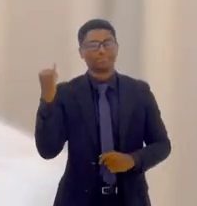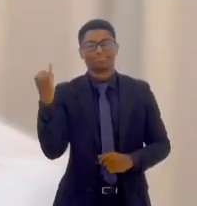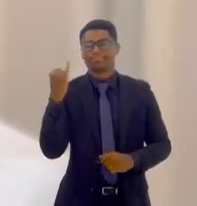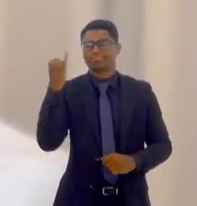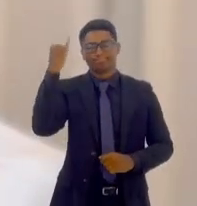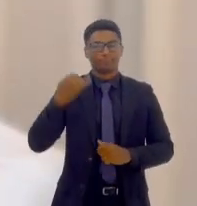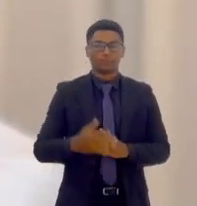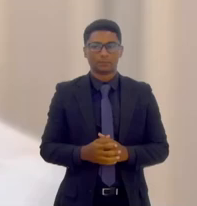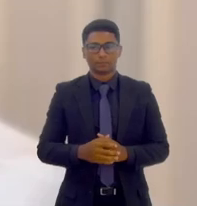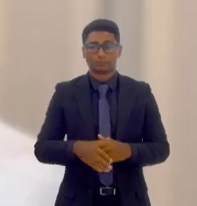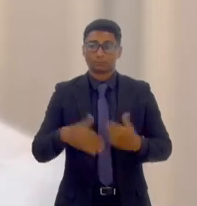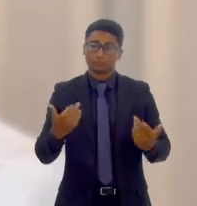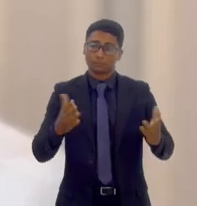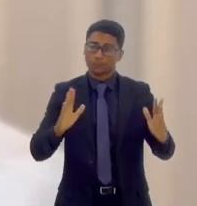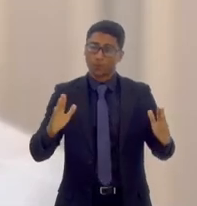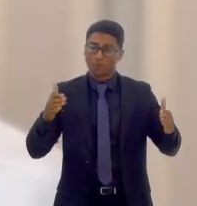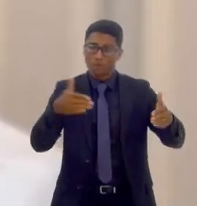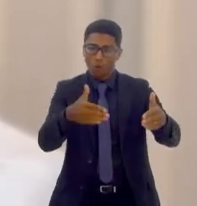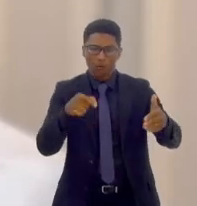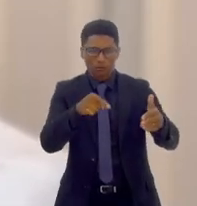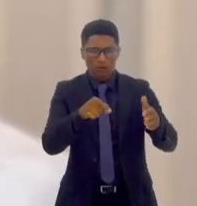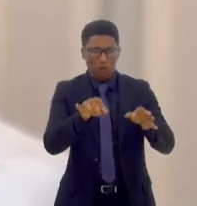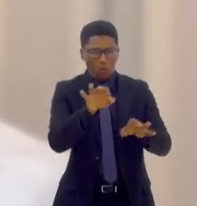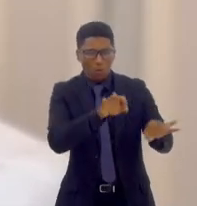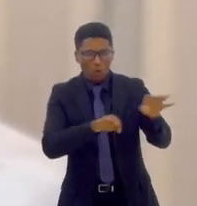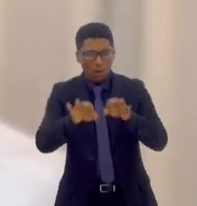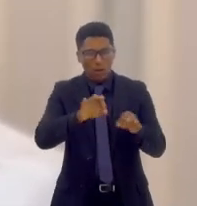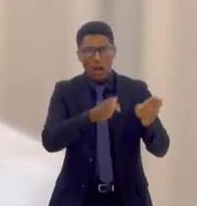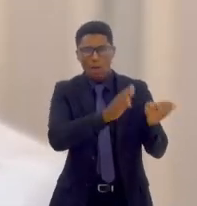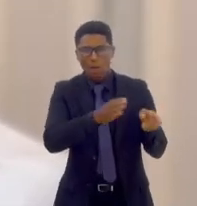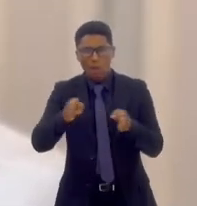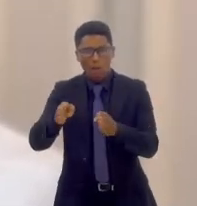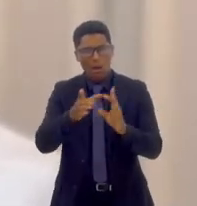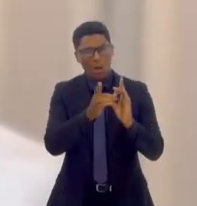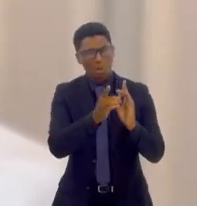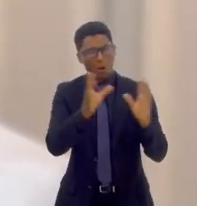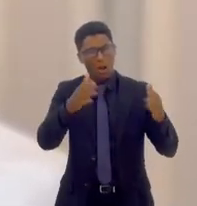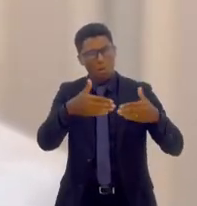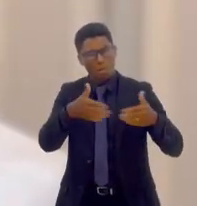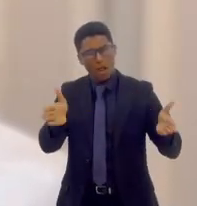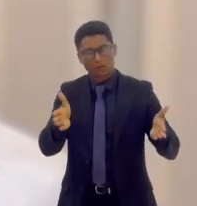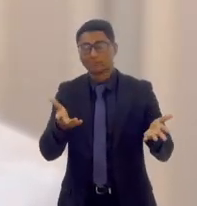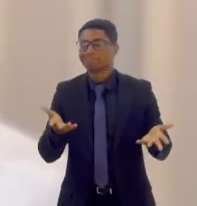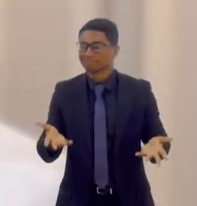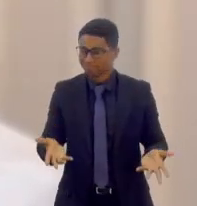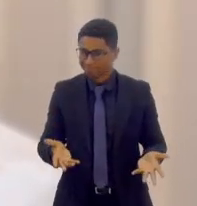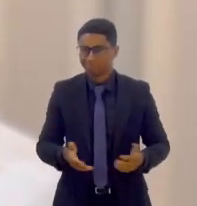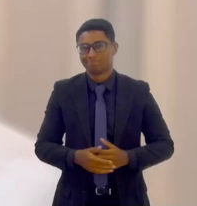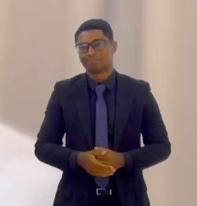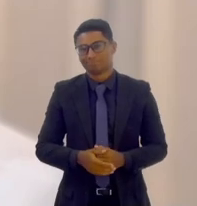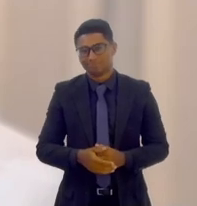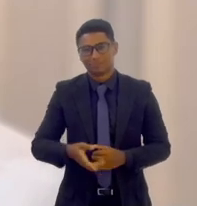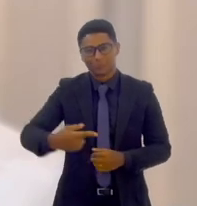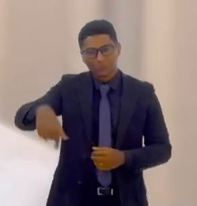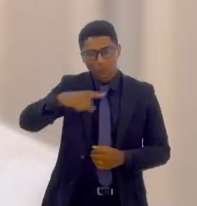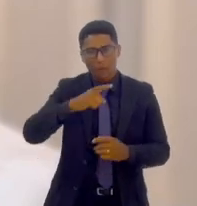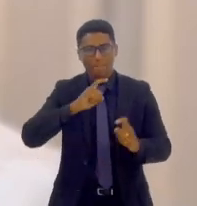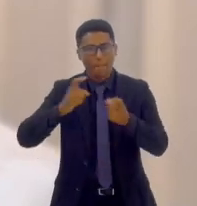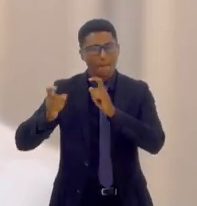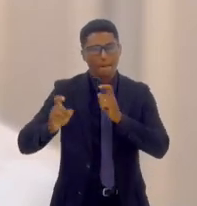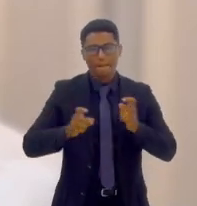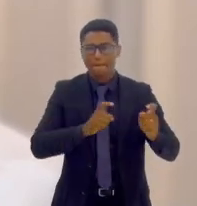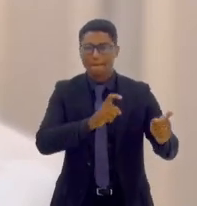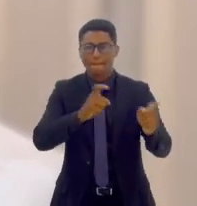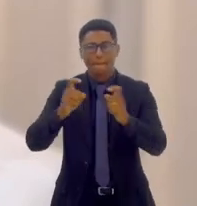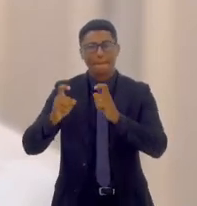ter um fórum organizado de forma democrática, aberta, onde a gente pode estar